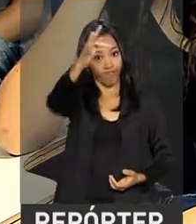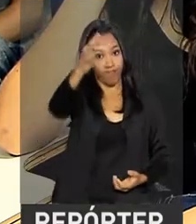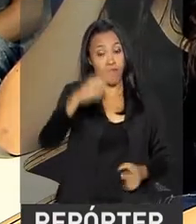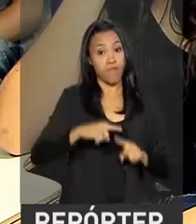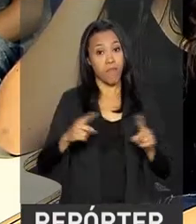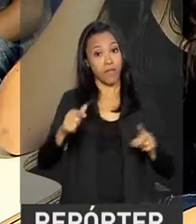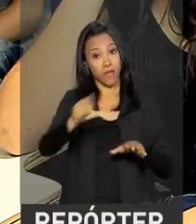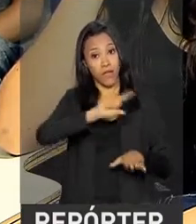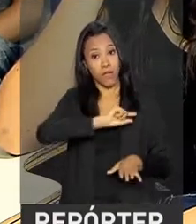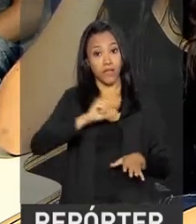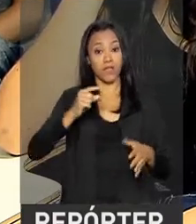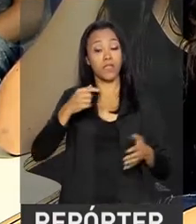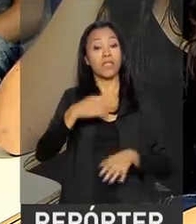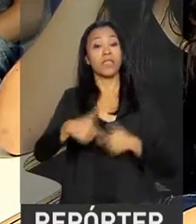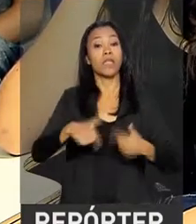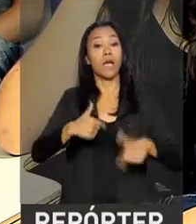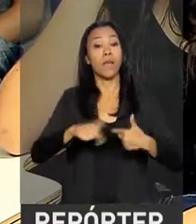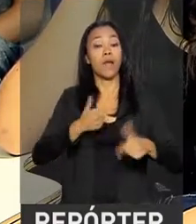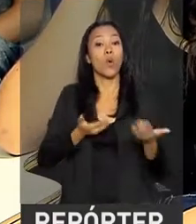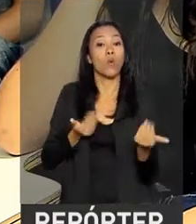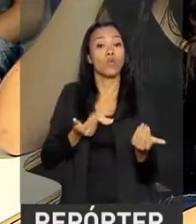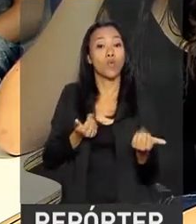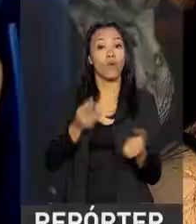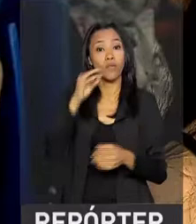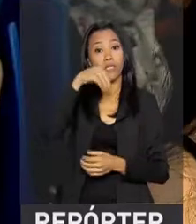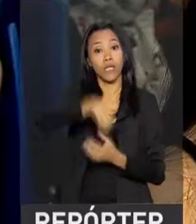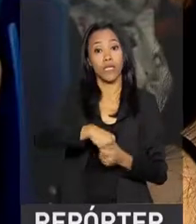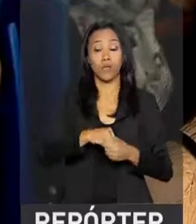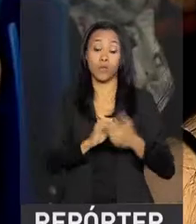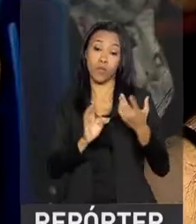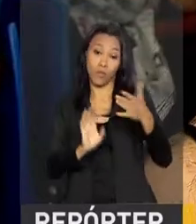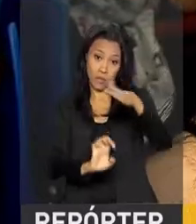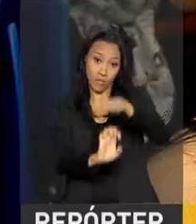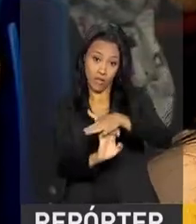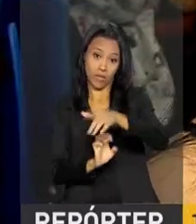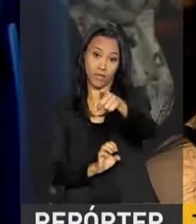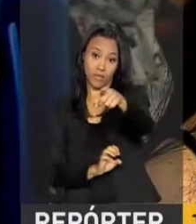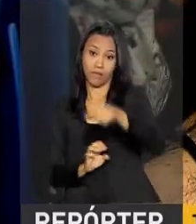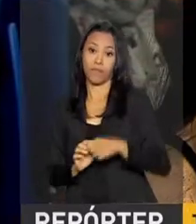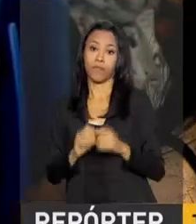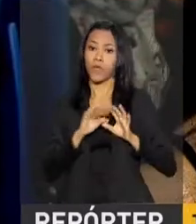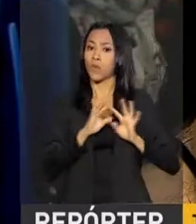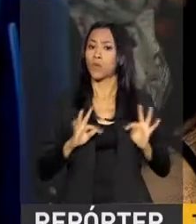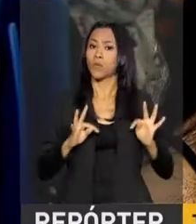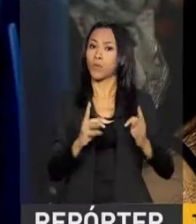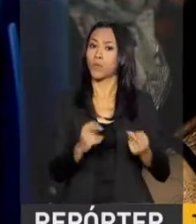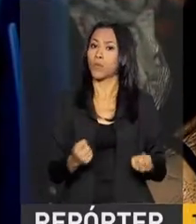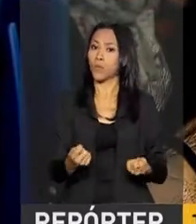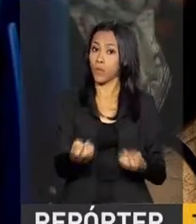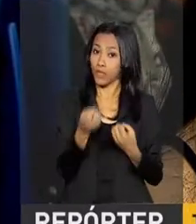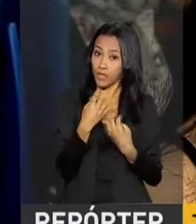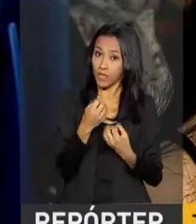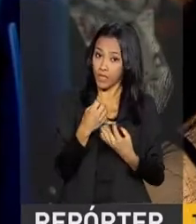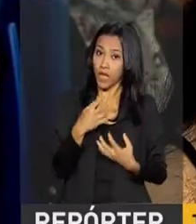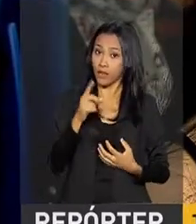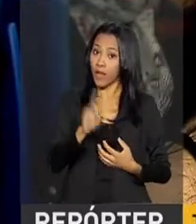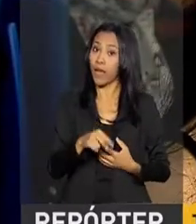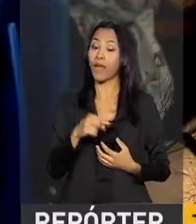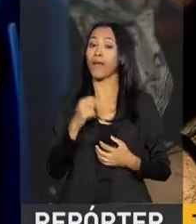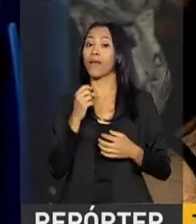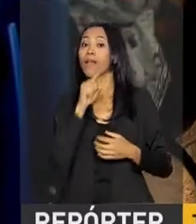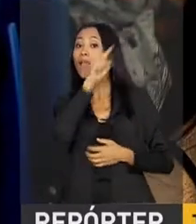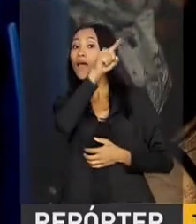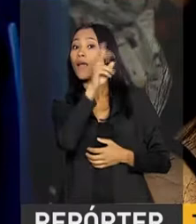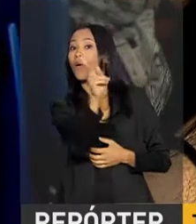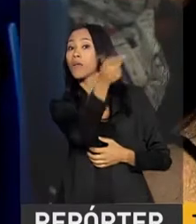trabalha como jovem aprendiz em uma concessionária tudo o que é ensinado aqui é do cotidiano de lá as planilhas que